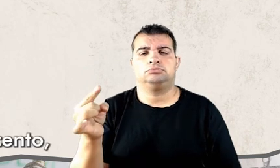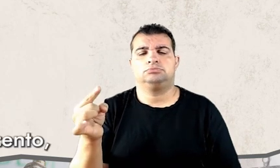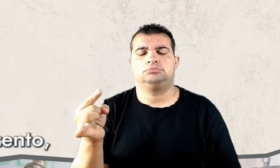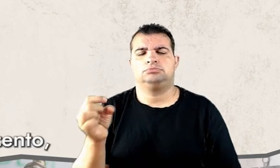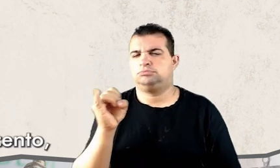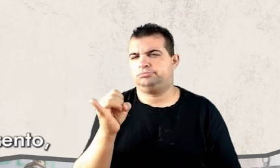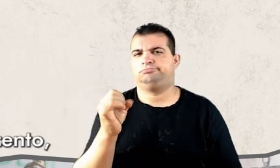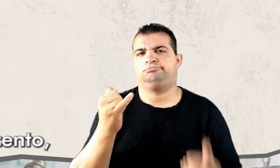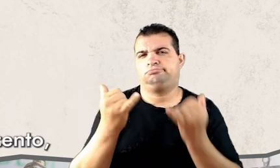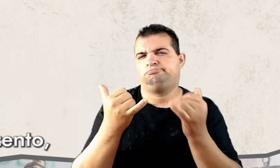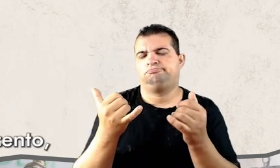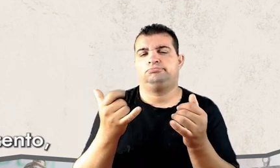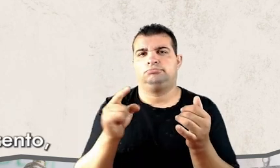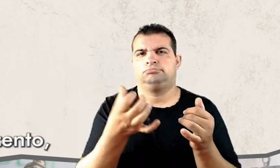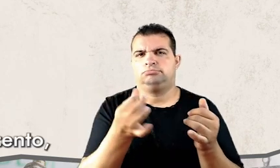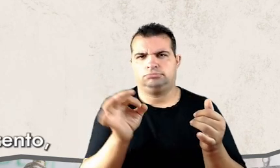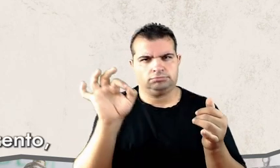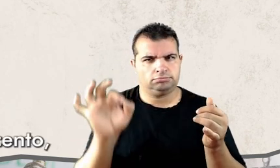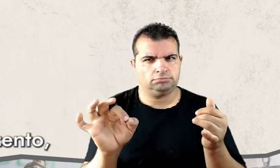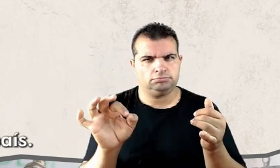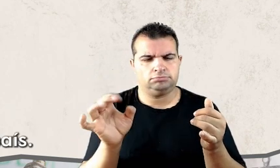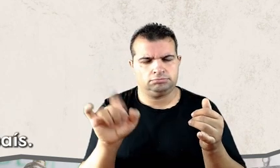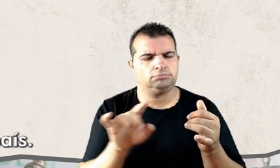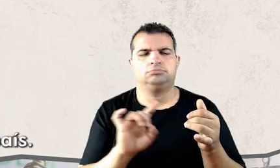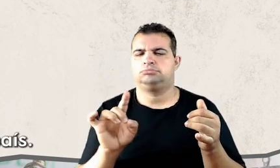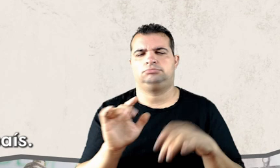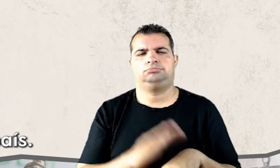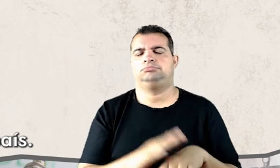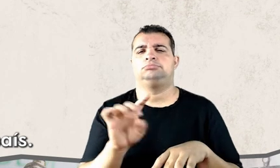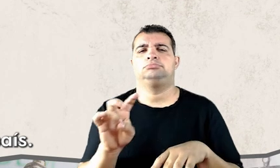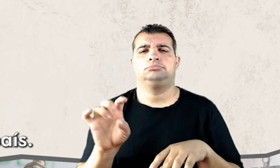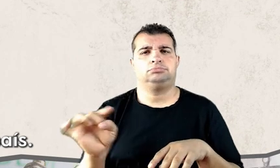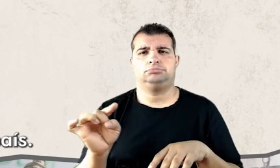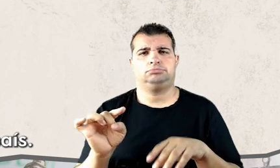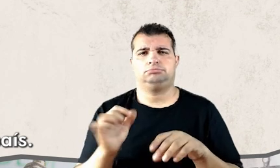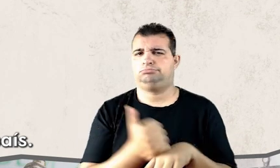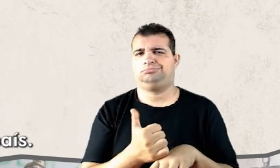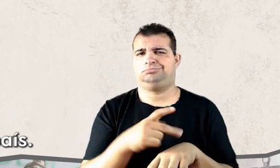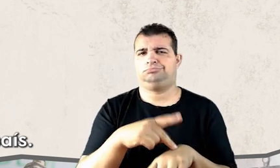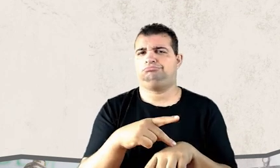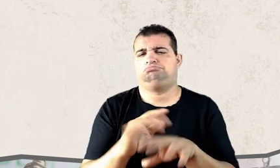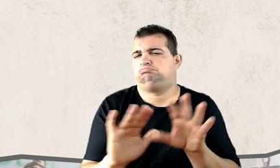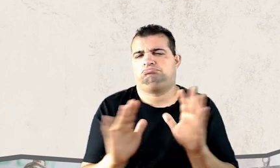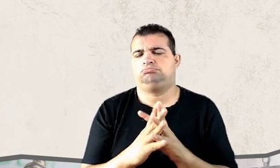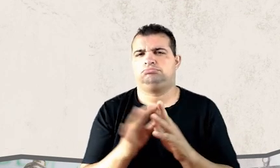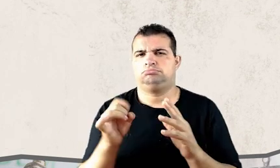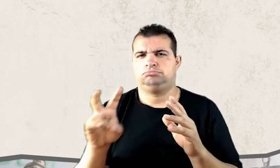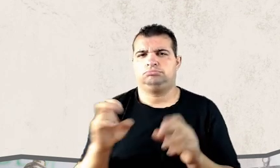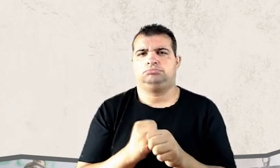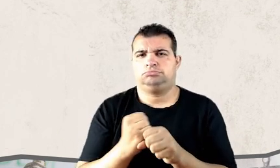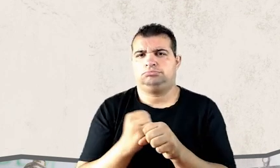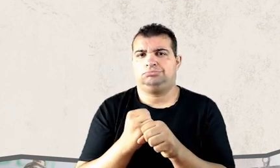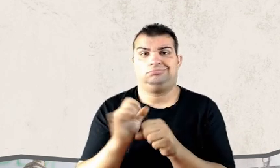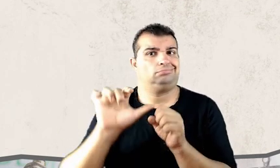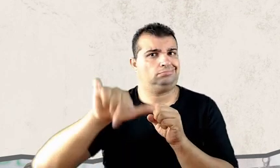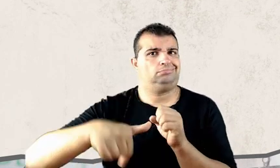2.771. Se você perceber, isso é 60%, nós não éramos mais do que 5 mil profissionais no país. Então, 15